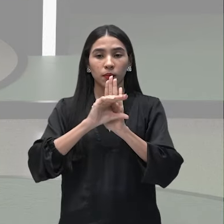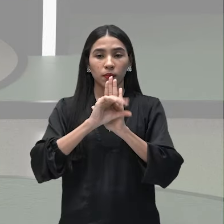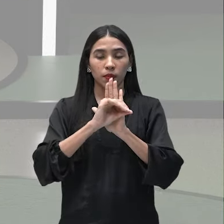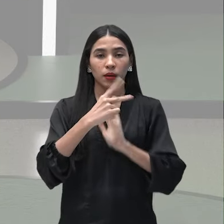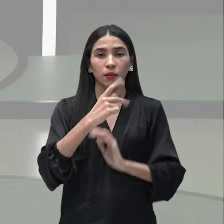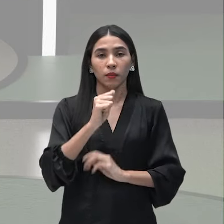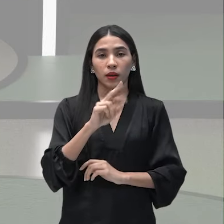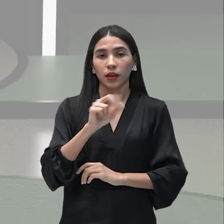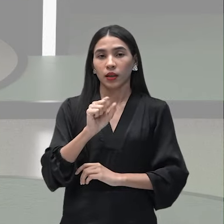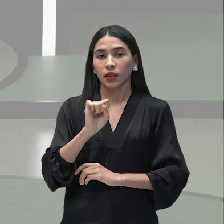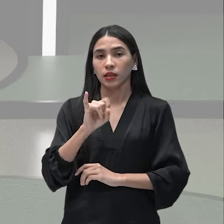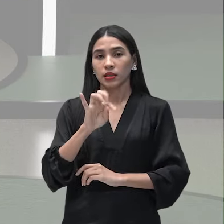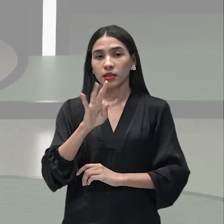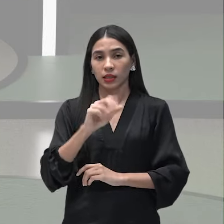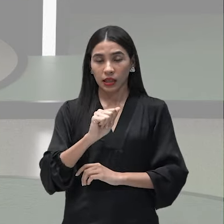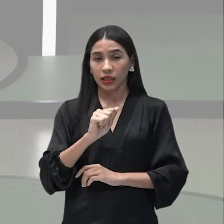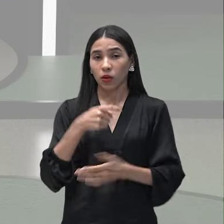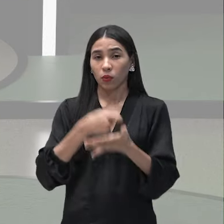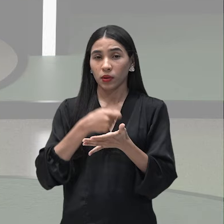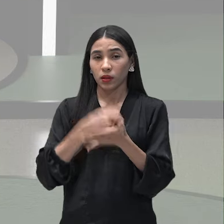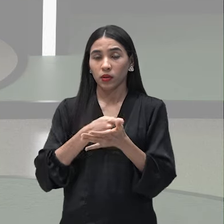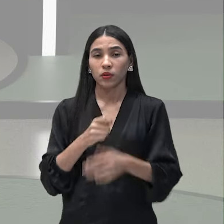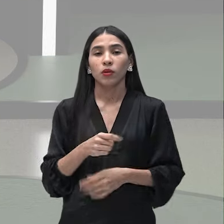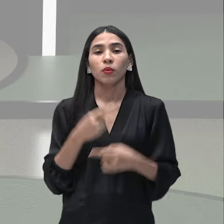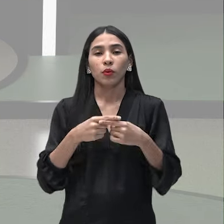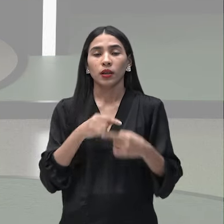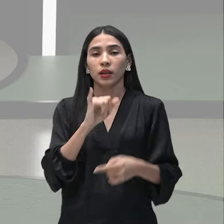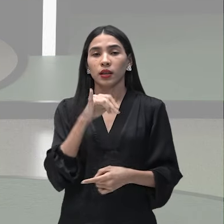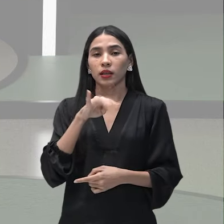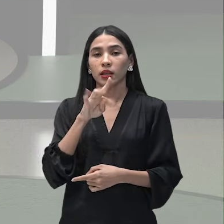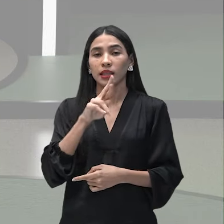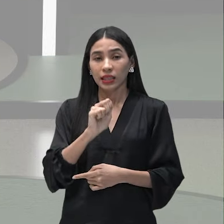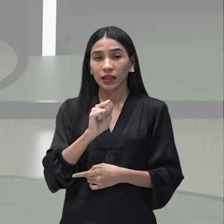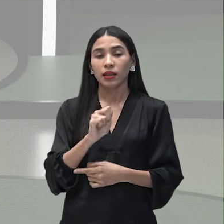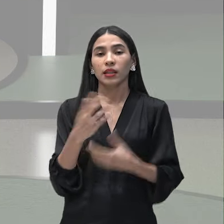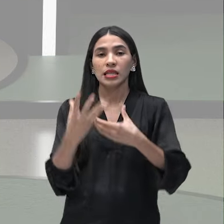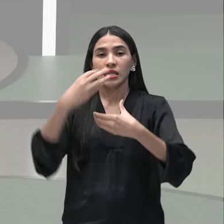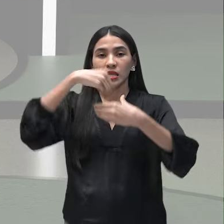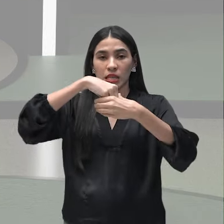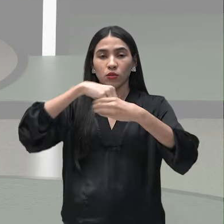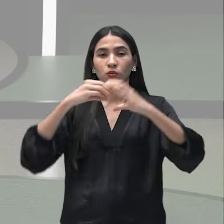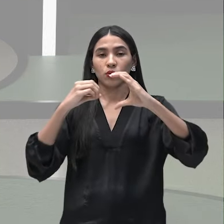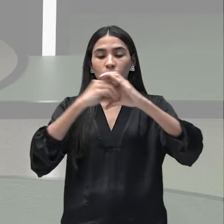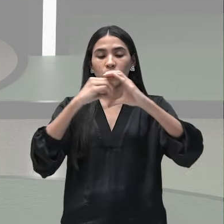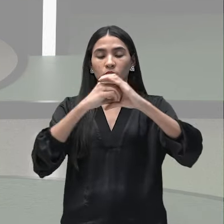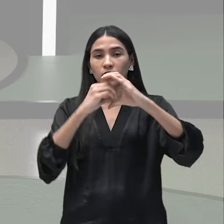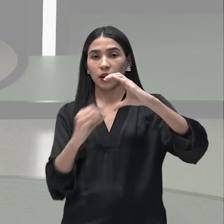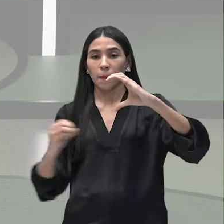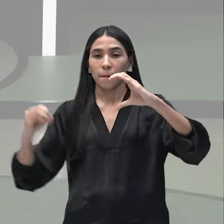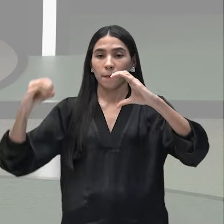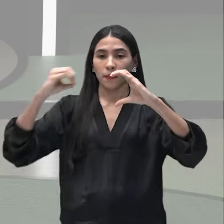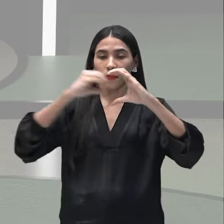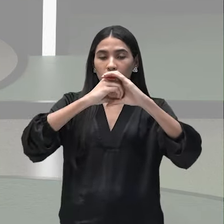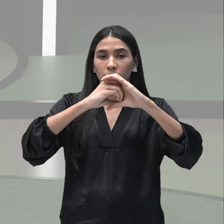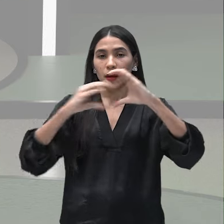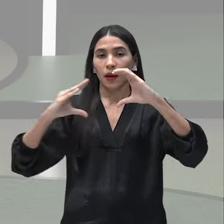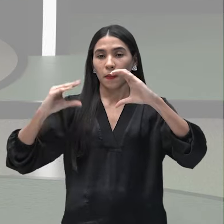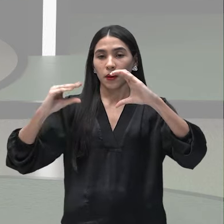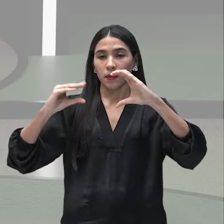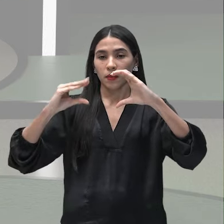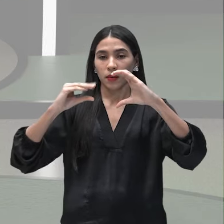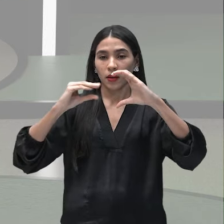intracelular obrigatório. Por que intracelular? Porque ele precisa entrar na célula para parasitar aquela célula,